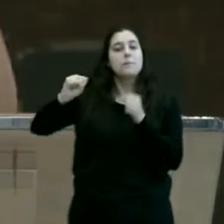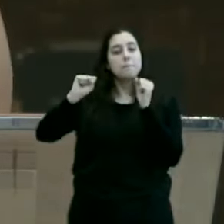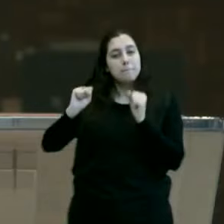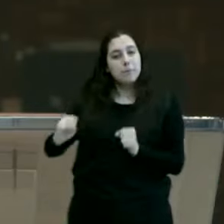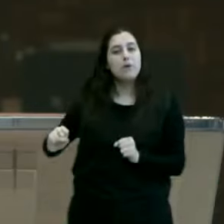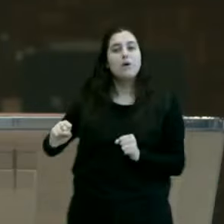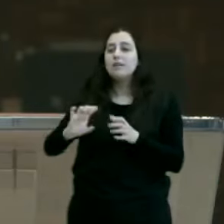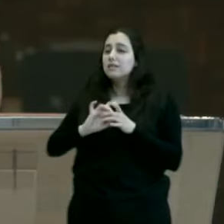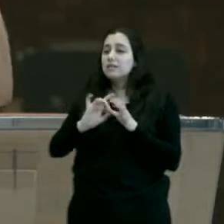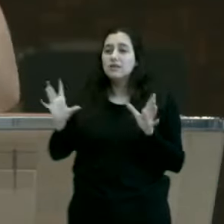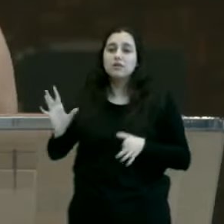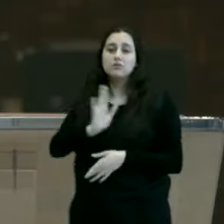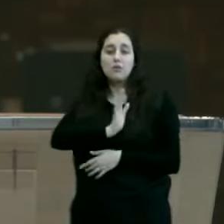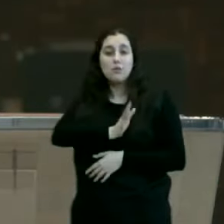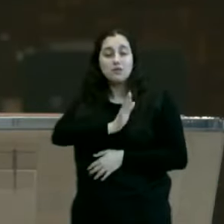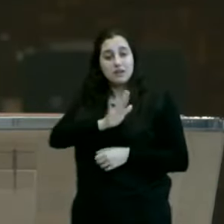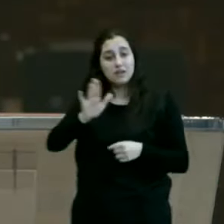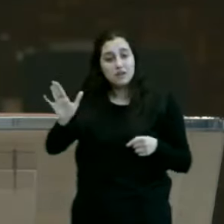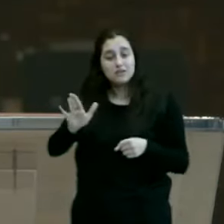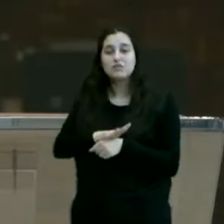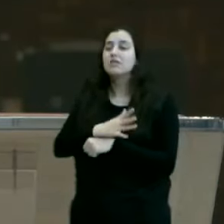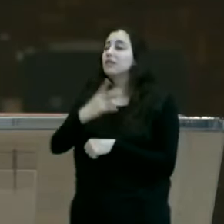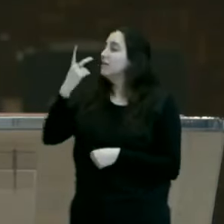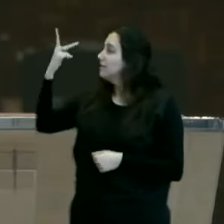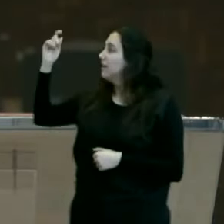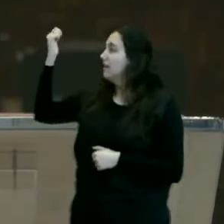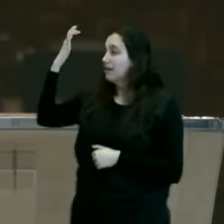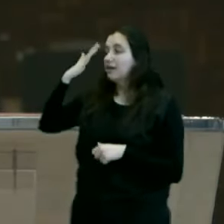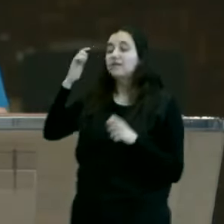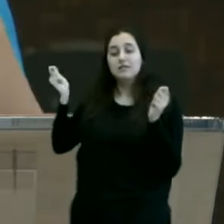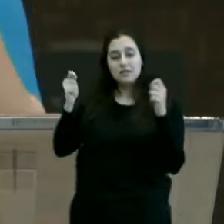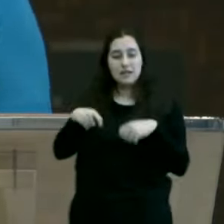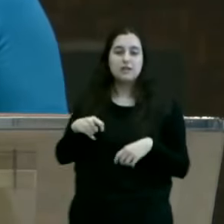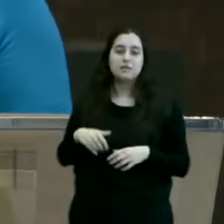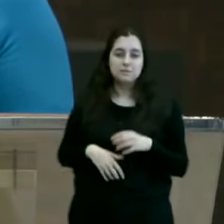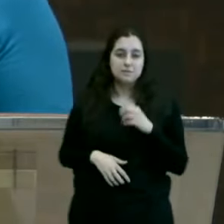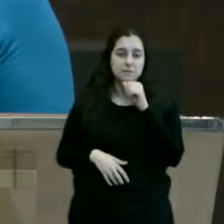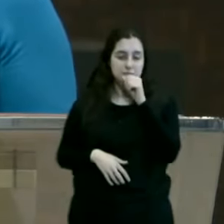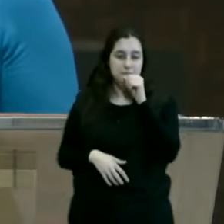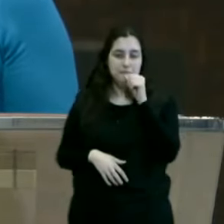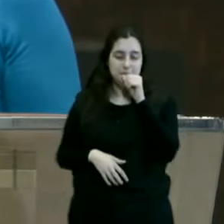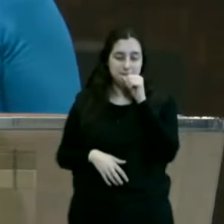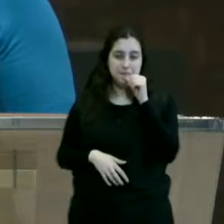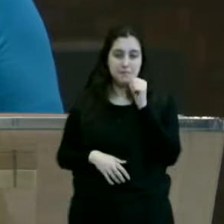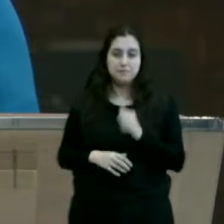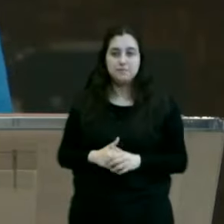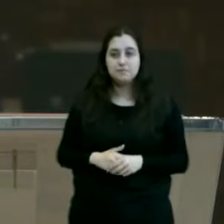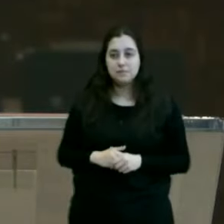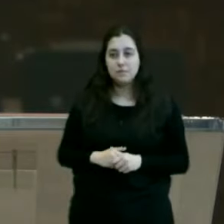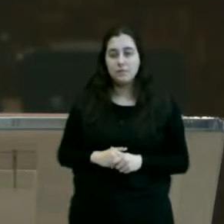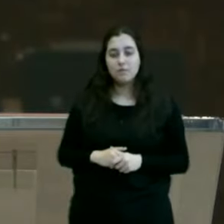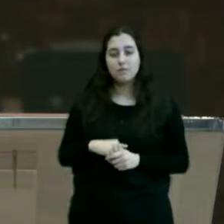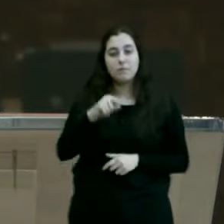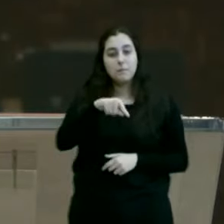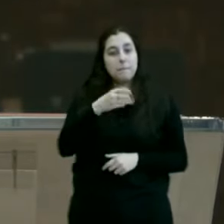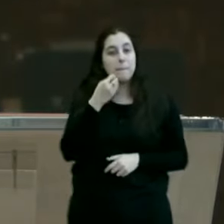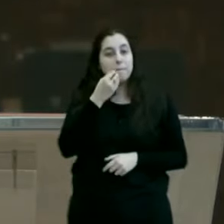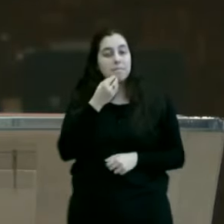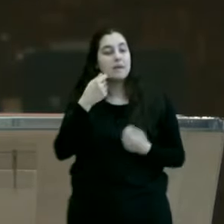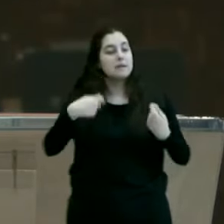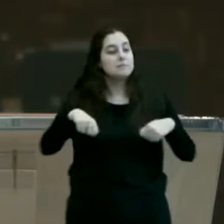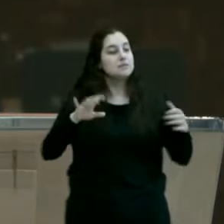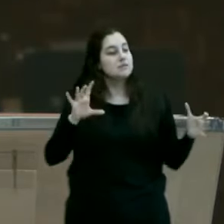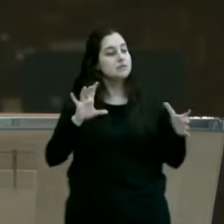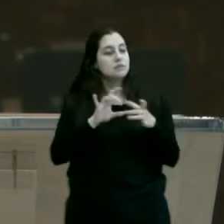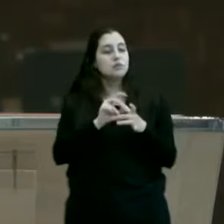deixar que o nosso coração seja cheio da graça de Deus. Essas experiências, elas precisam continuar como parte